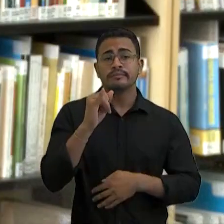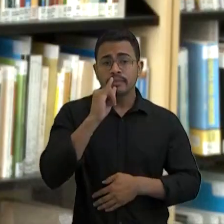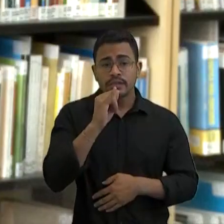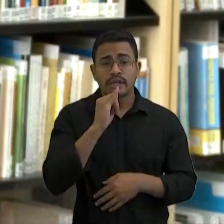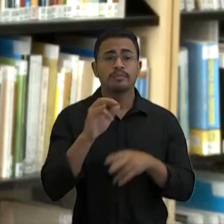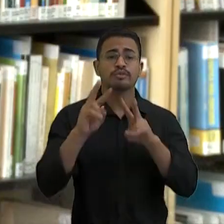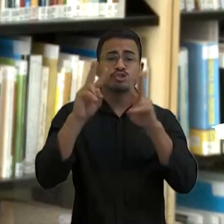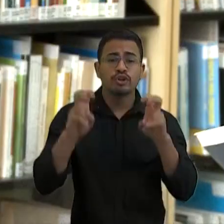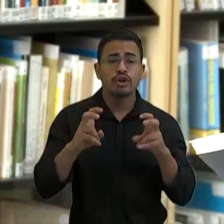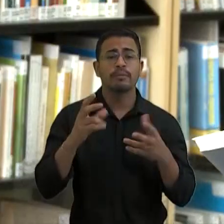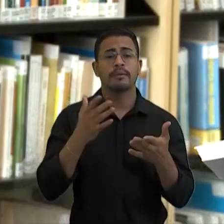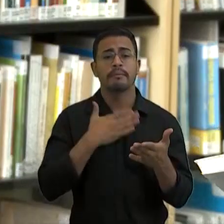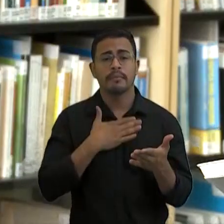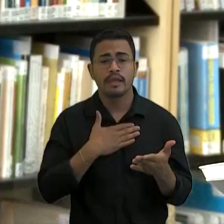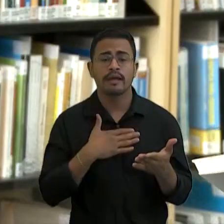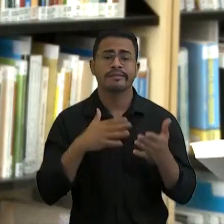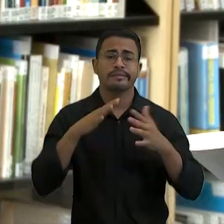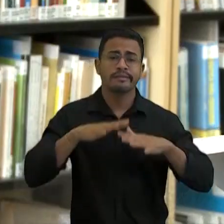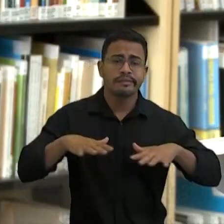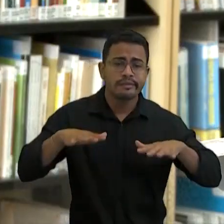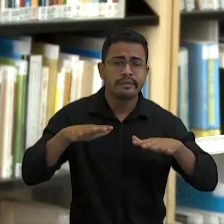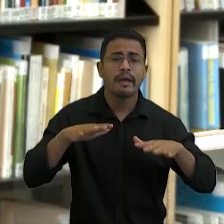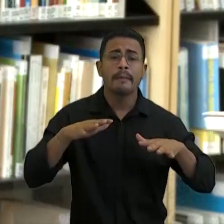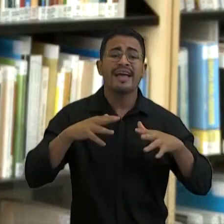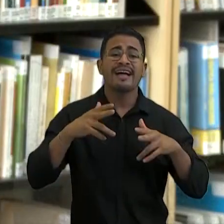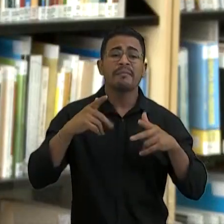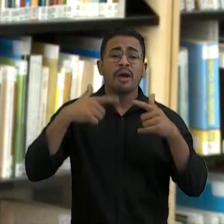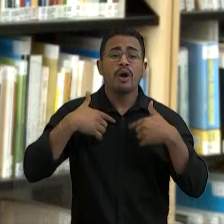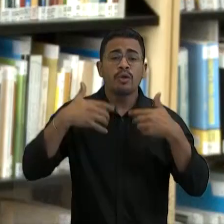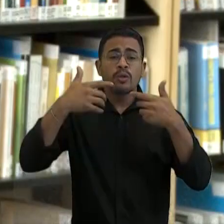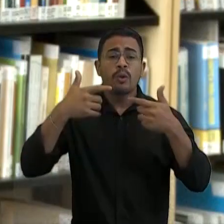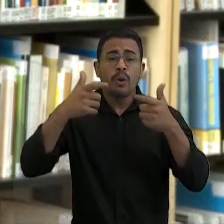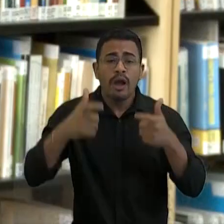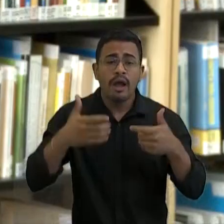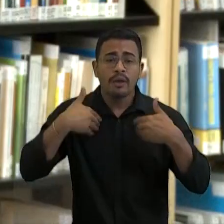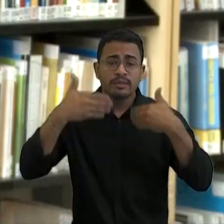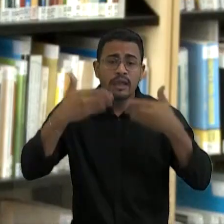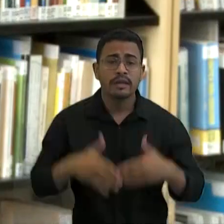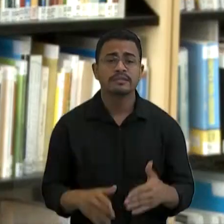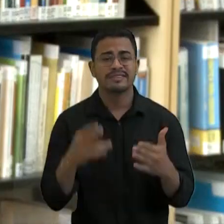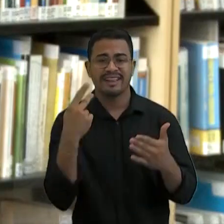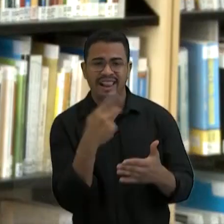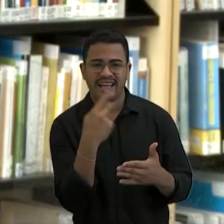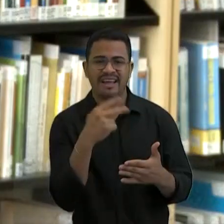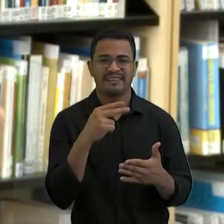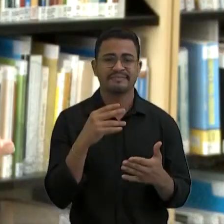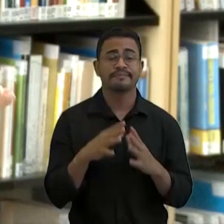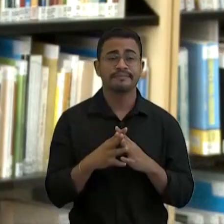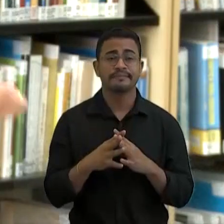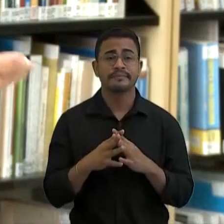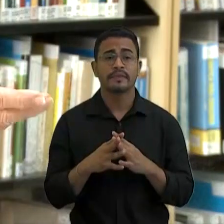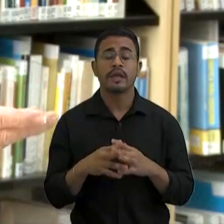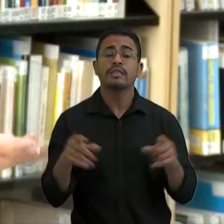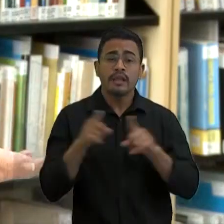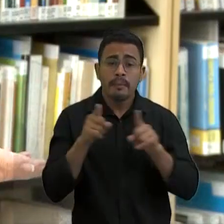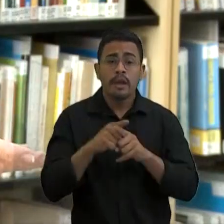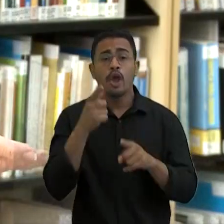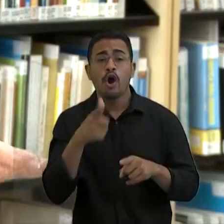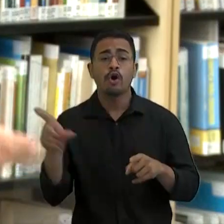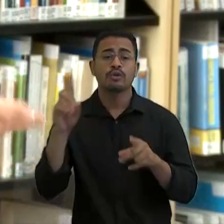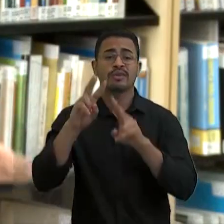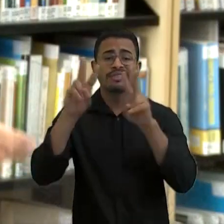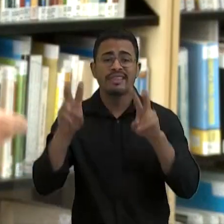terra, Lavras da Mangabeira. Então, são esses, talvez, os... Também o tema